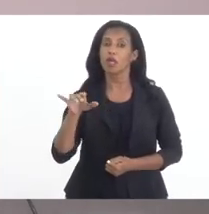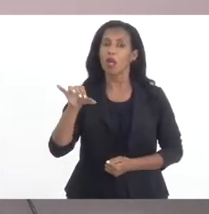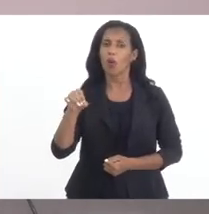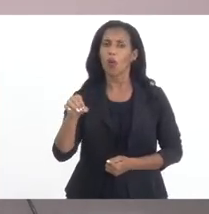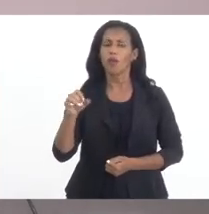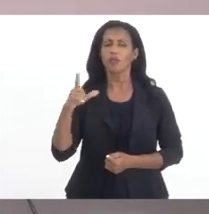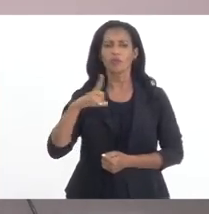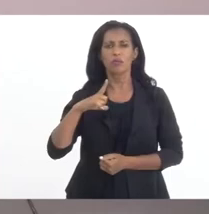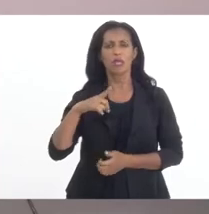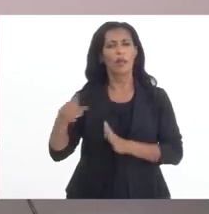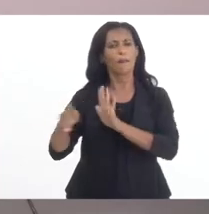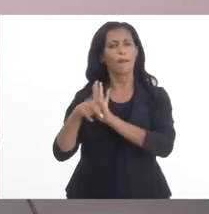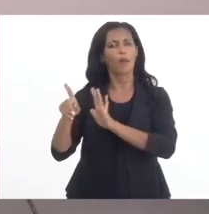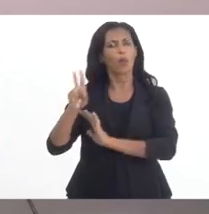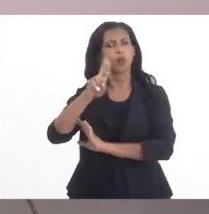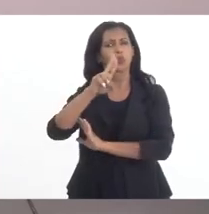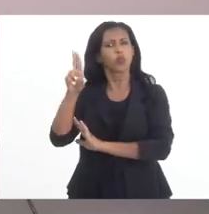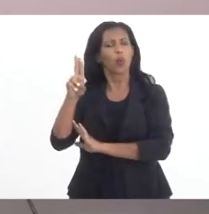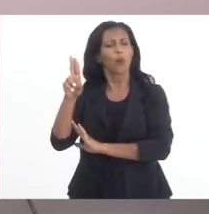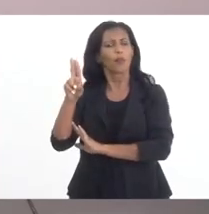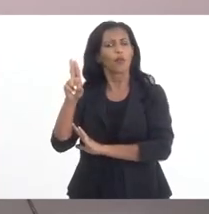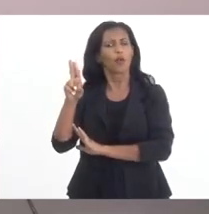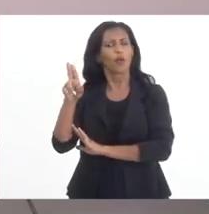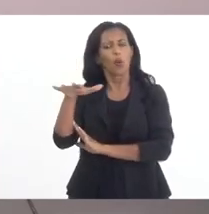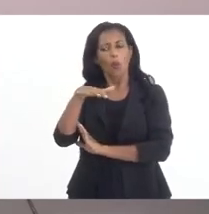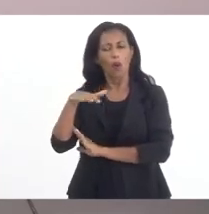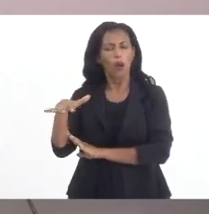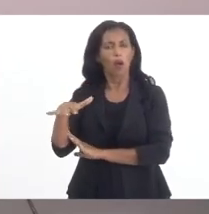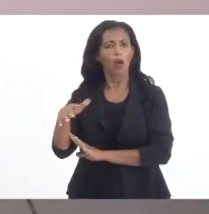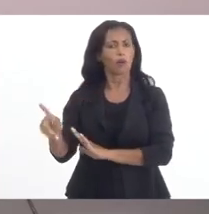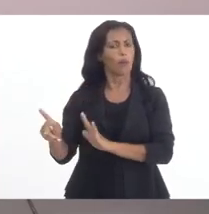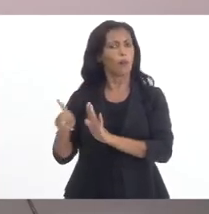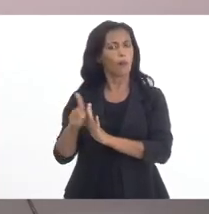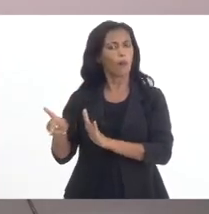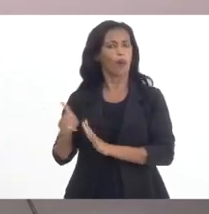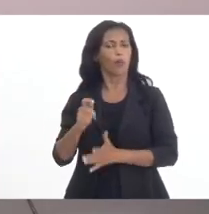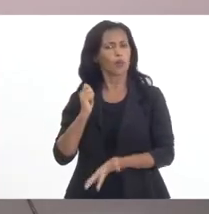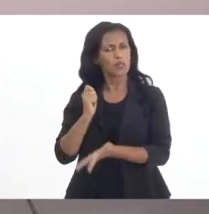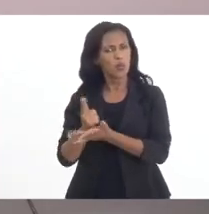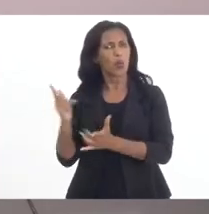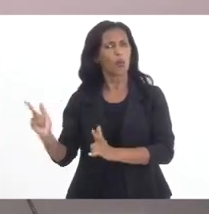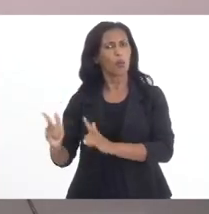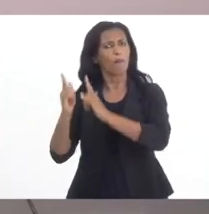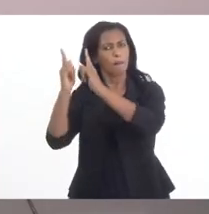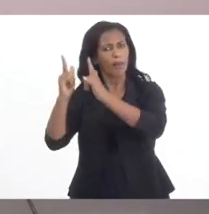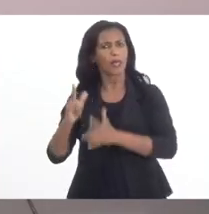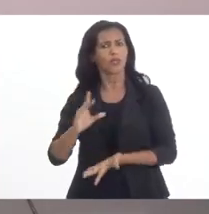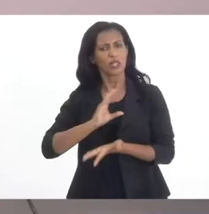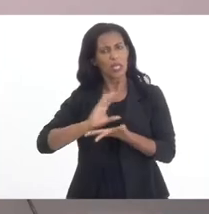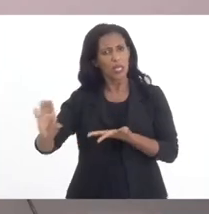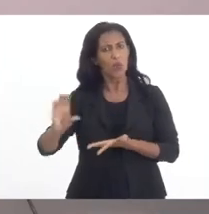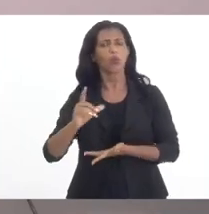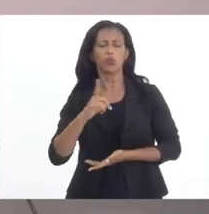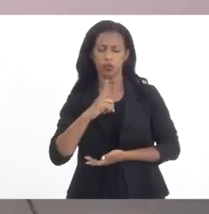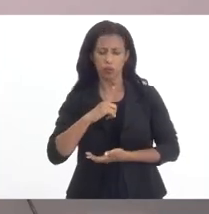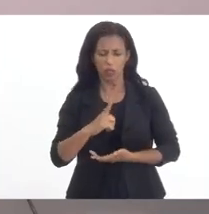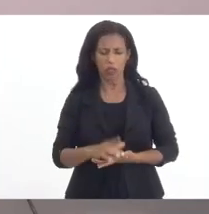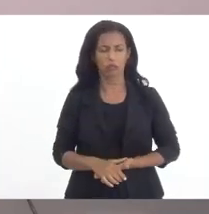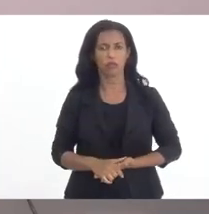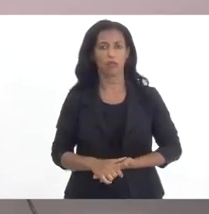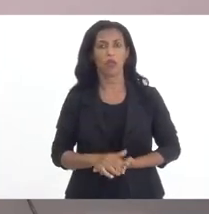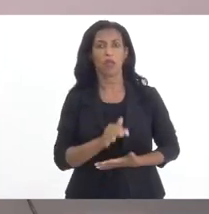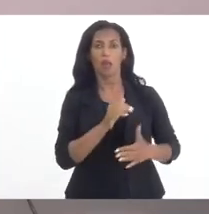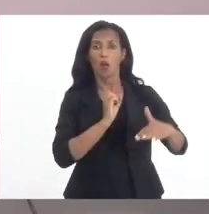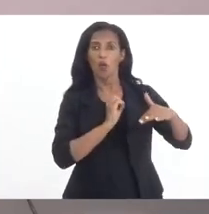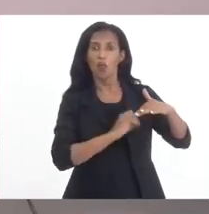como universidade da Zona Oeste, com campus da Zona Oeste, que se compre o prédio e tem recurso para isso.